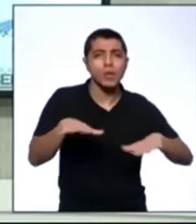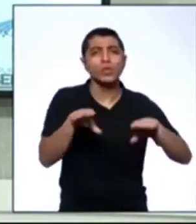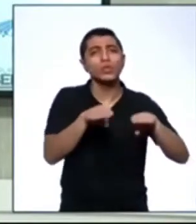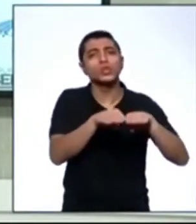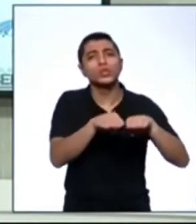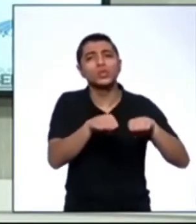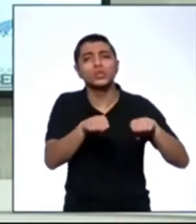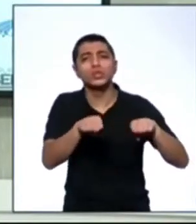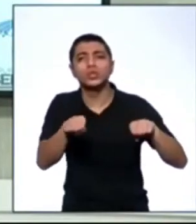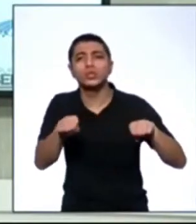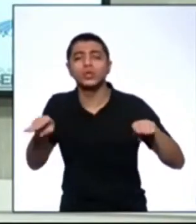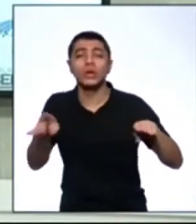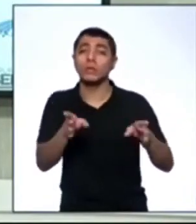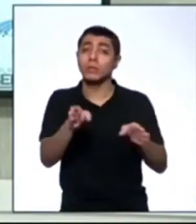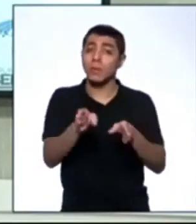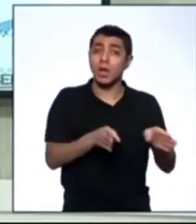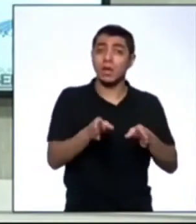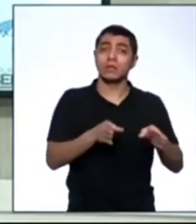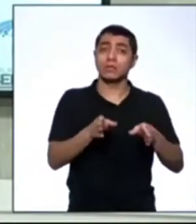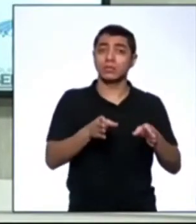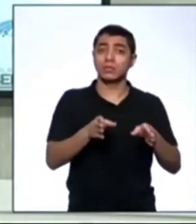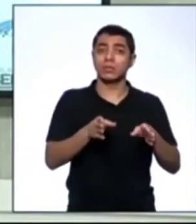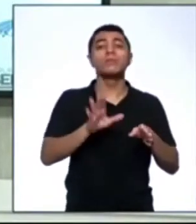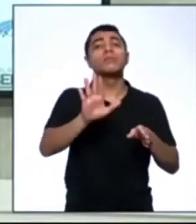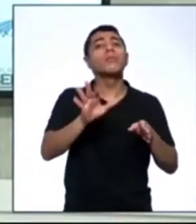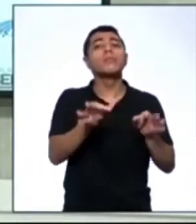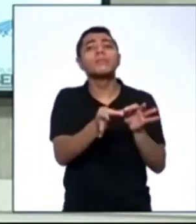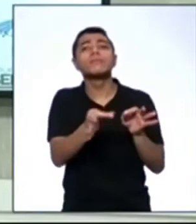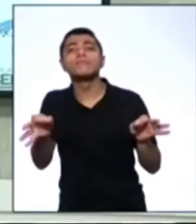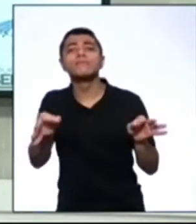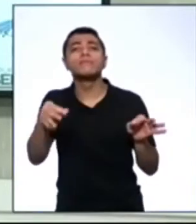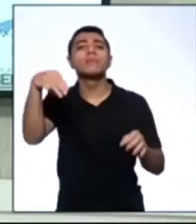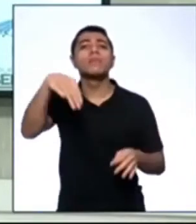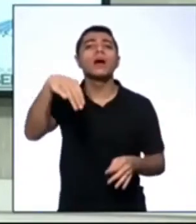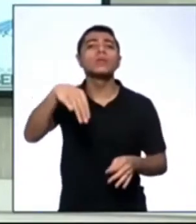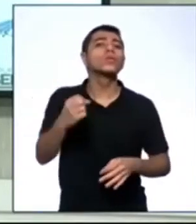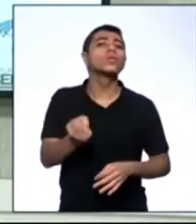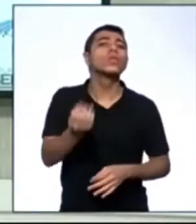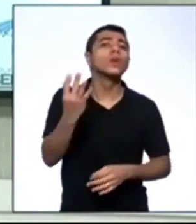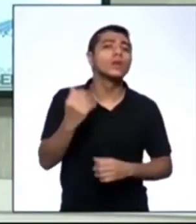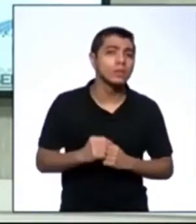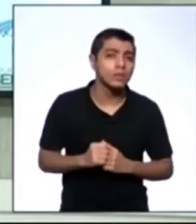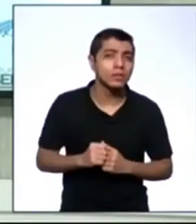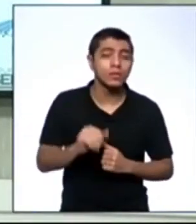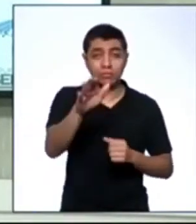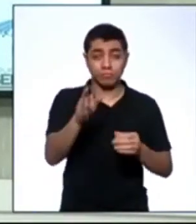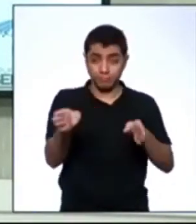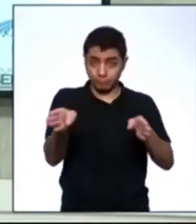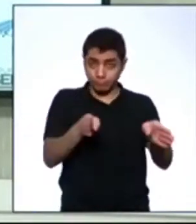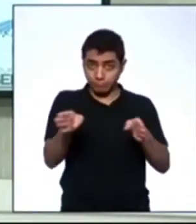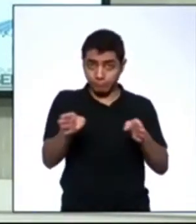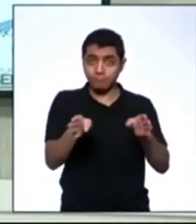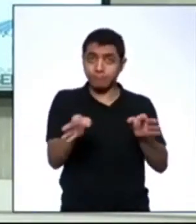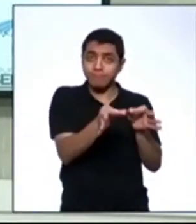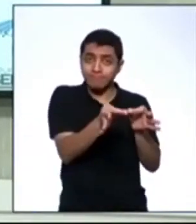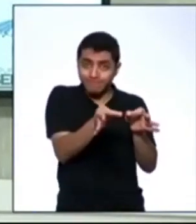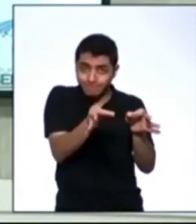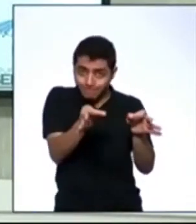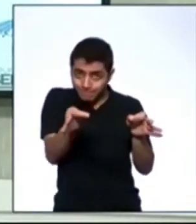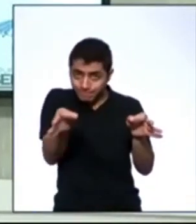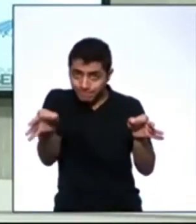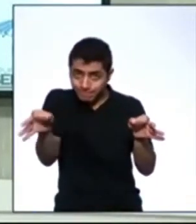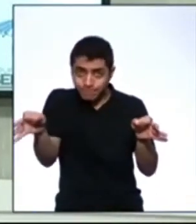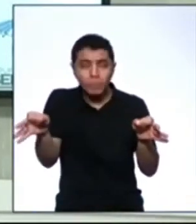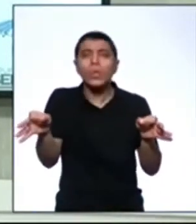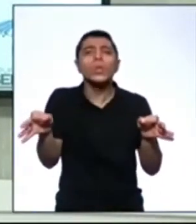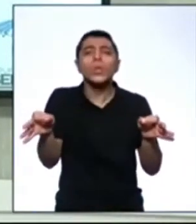percorre quantos metros? Quanto ele desloca no trecho de movimento uniforme? Então você teria que identificar esse trecho, que é